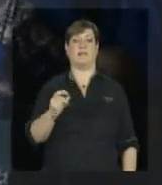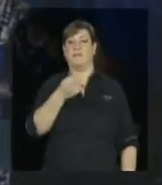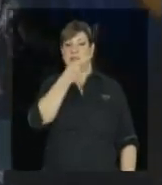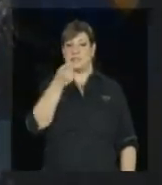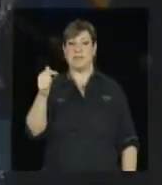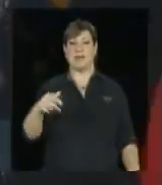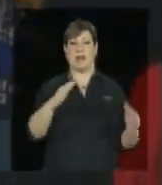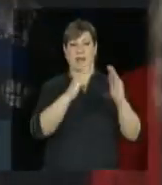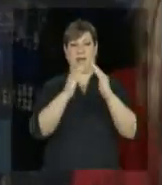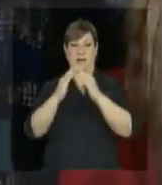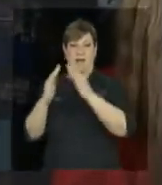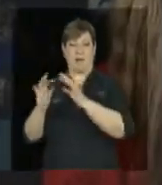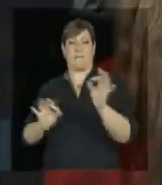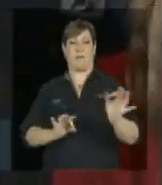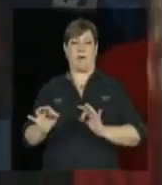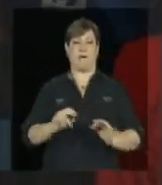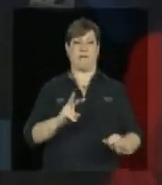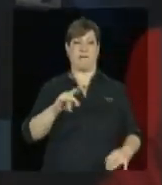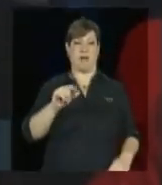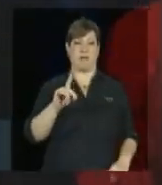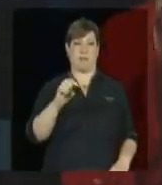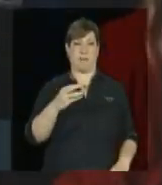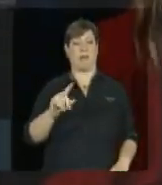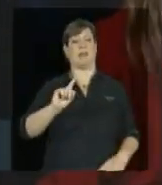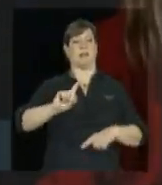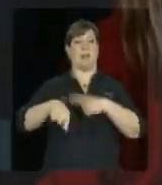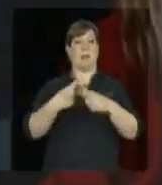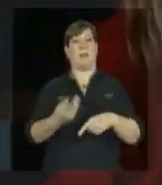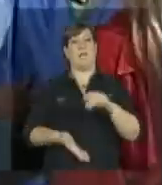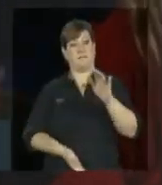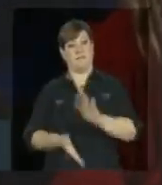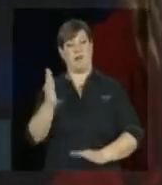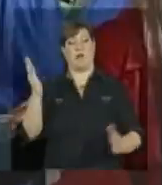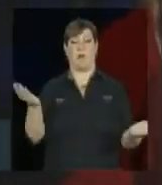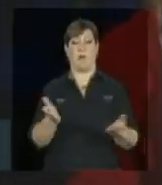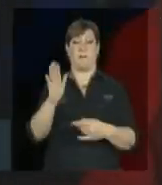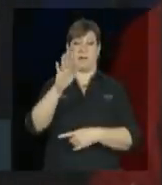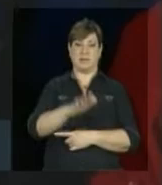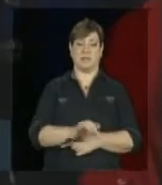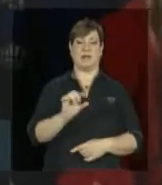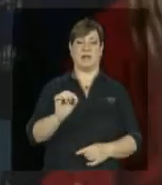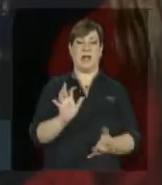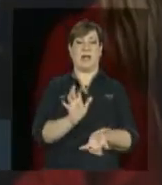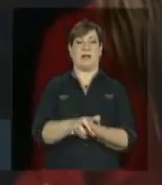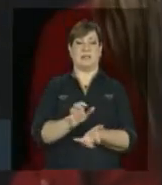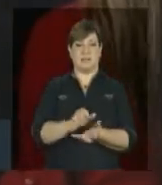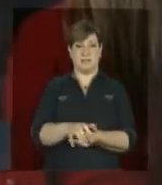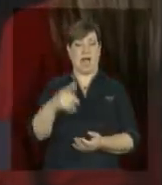Mar, e depois seguir para Recife, onde cumpre uma agenda amanhã.